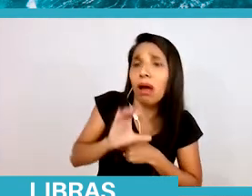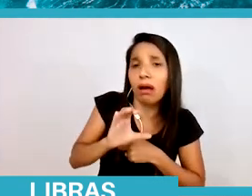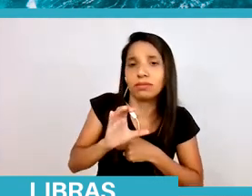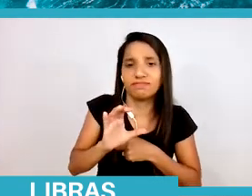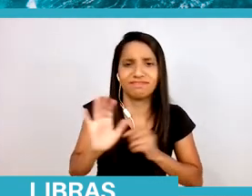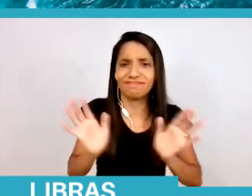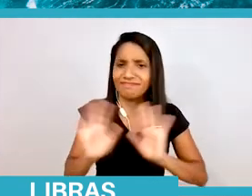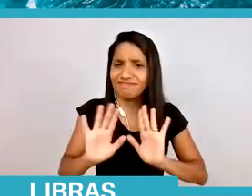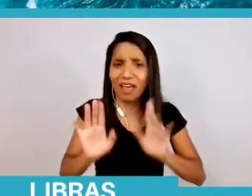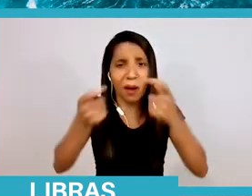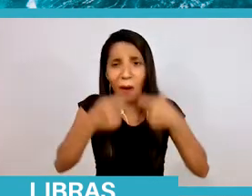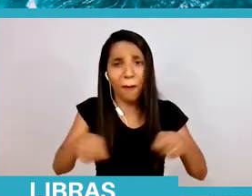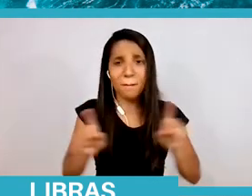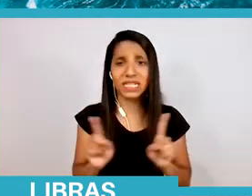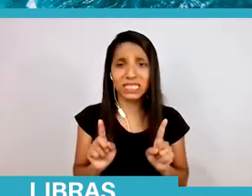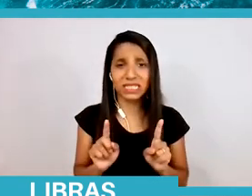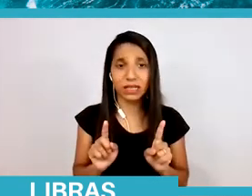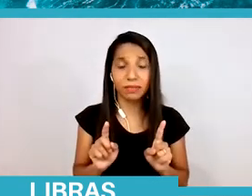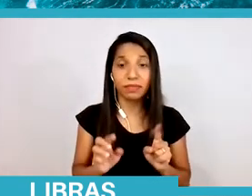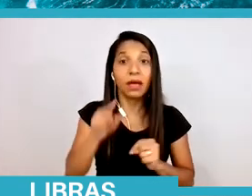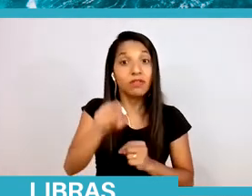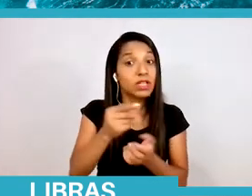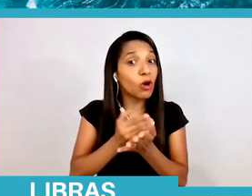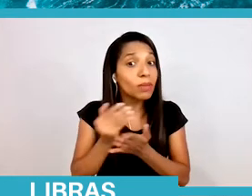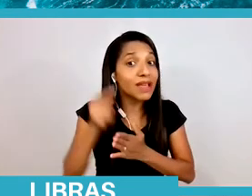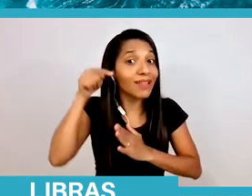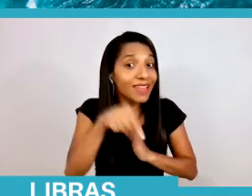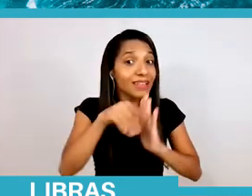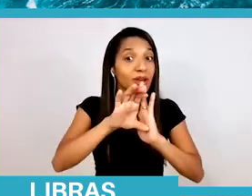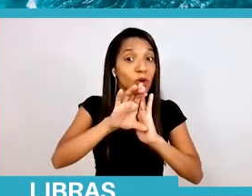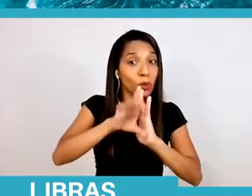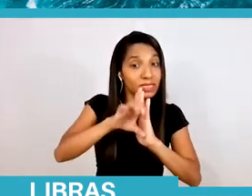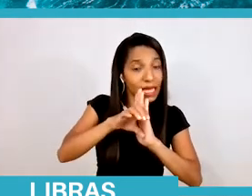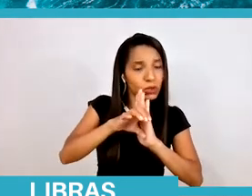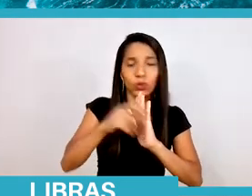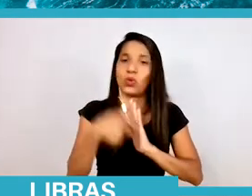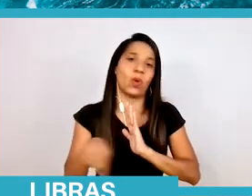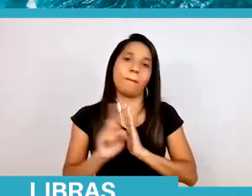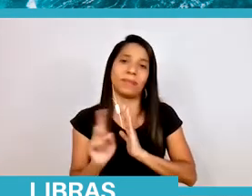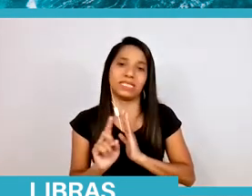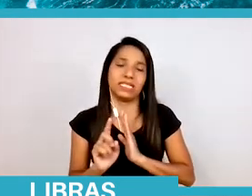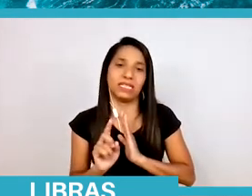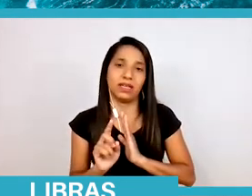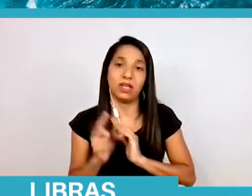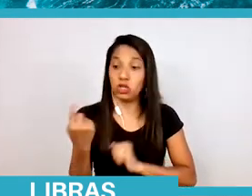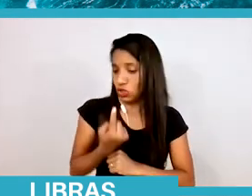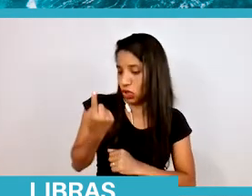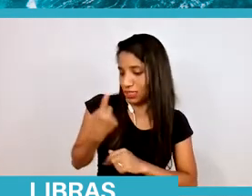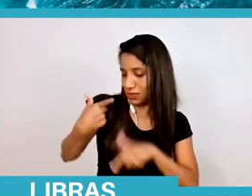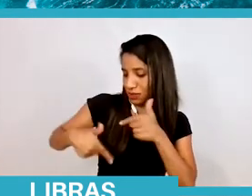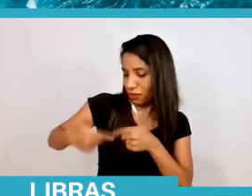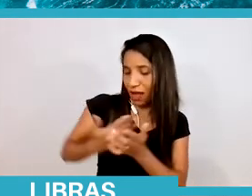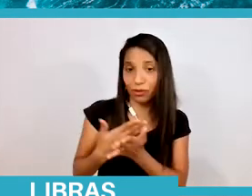começar a empreender bootstrapping, o que diria você ter que precisar de captar investimentos com entidades